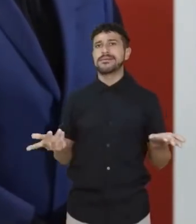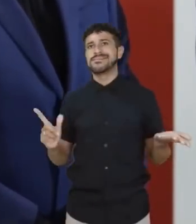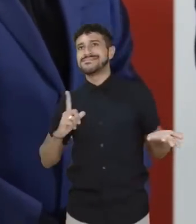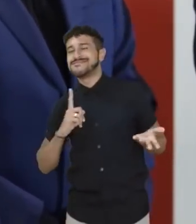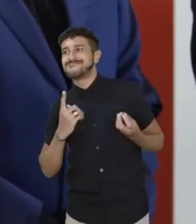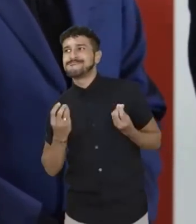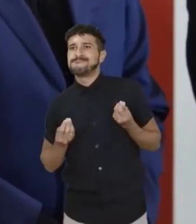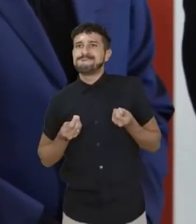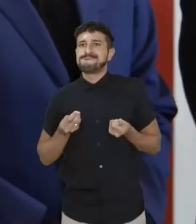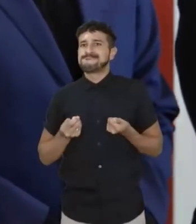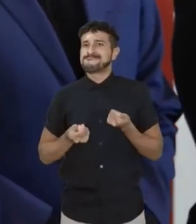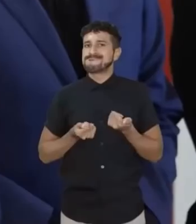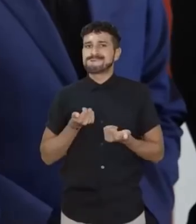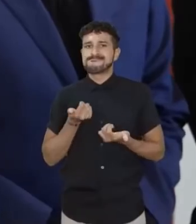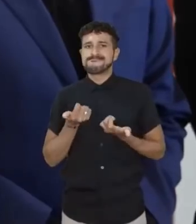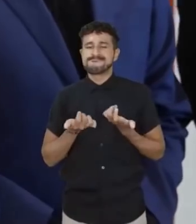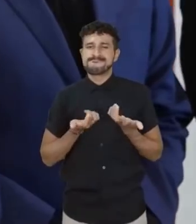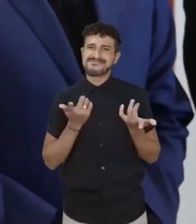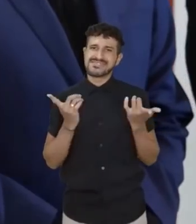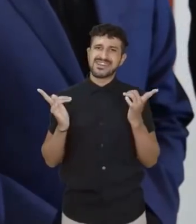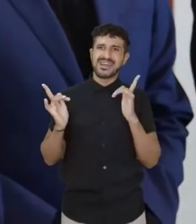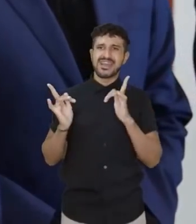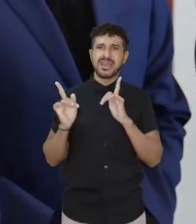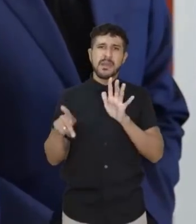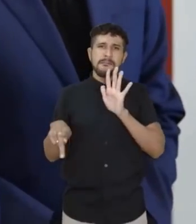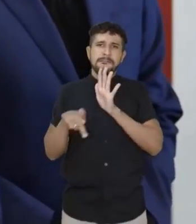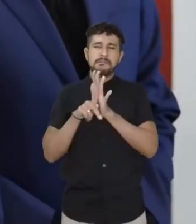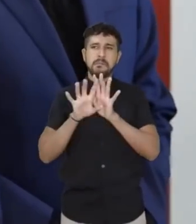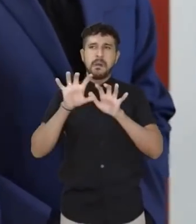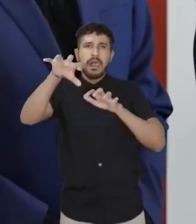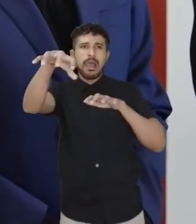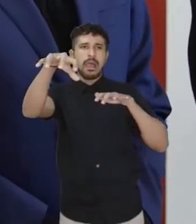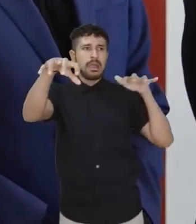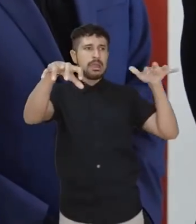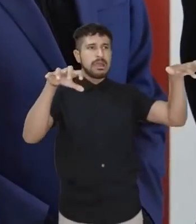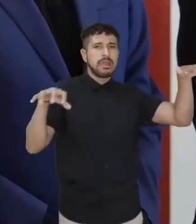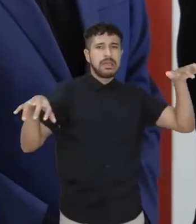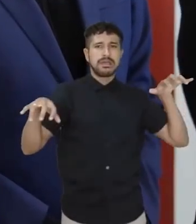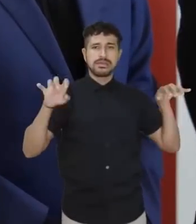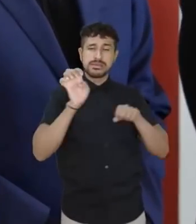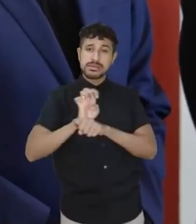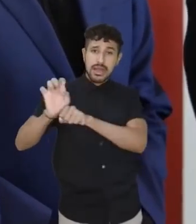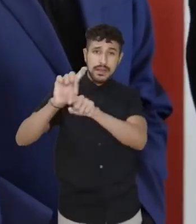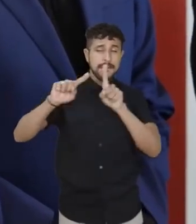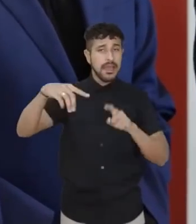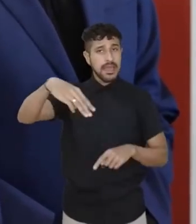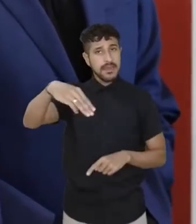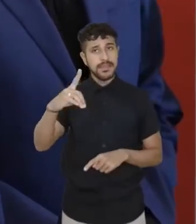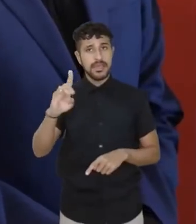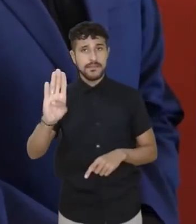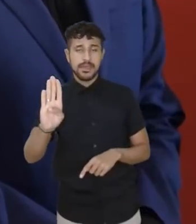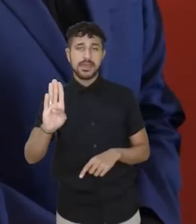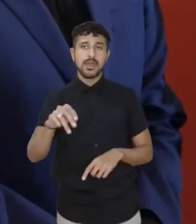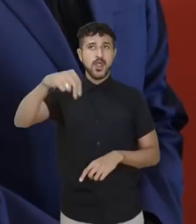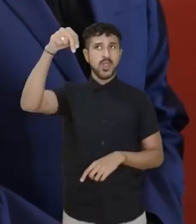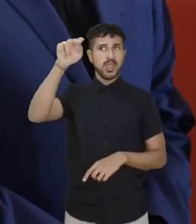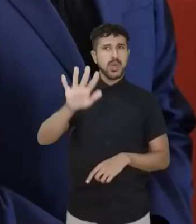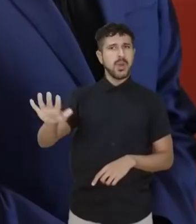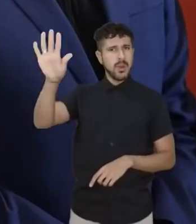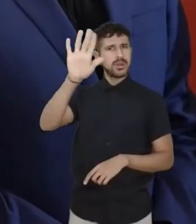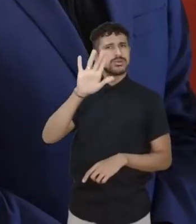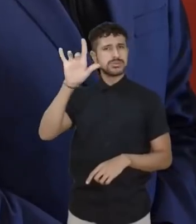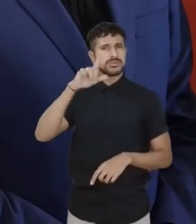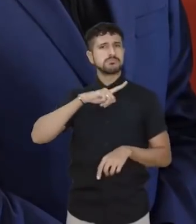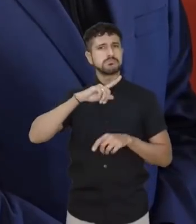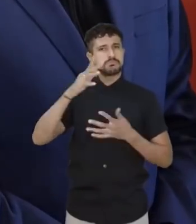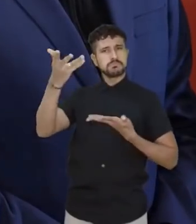assim, é muito por estado, né, um movimento que eles fazem, mas, por exemplo, o MDB do Nordeste tem grande simpatia pela